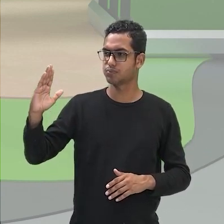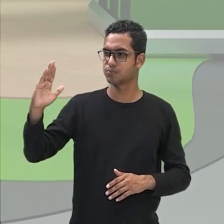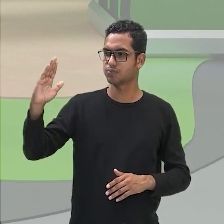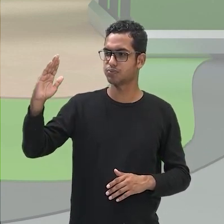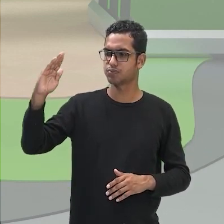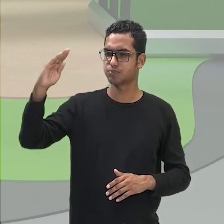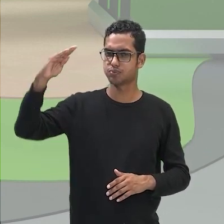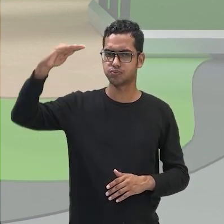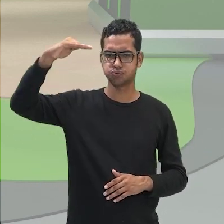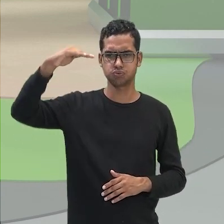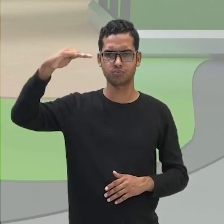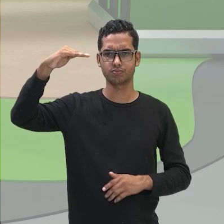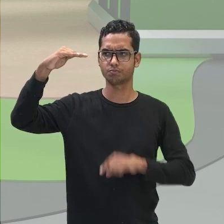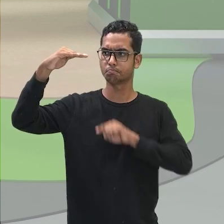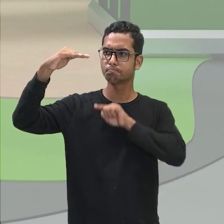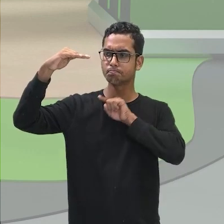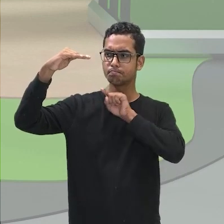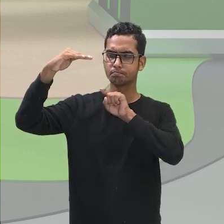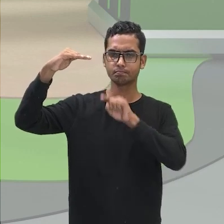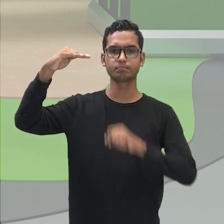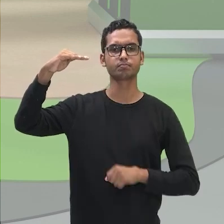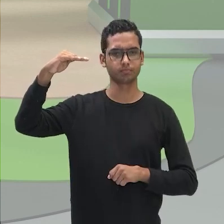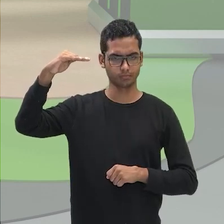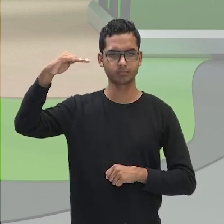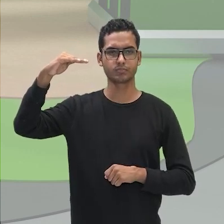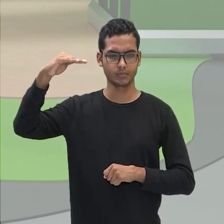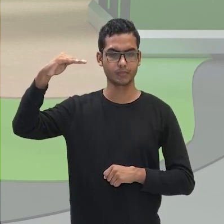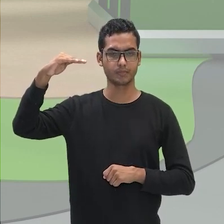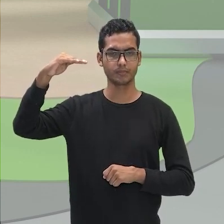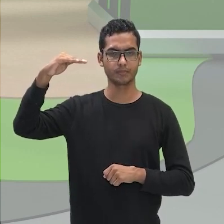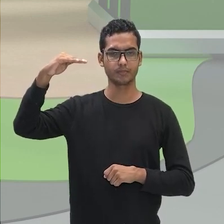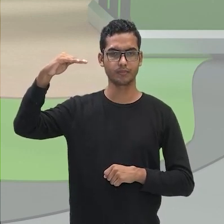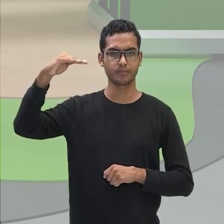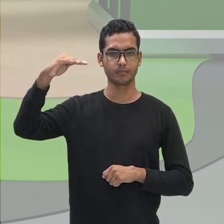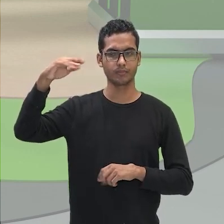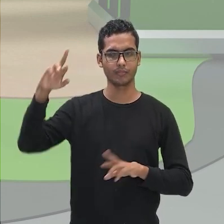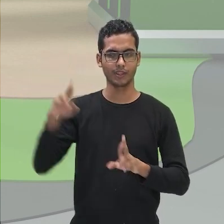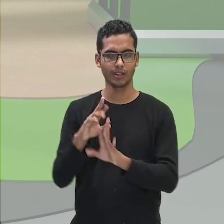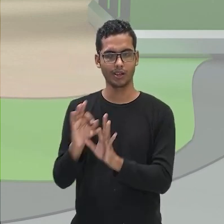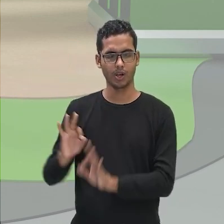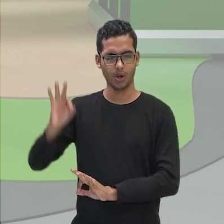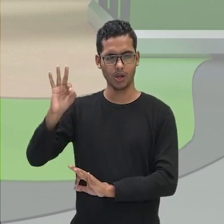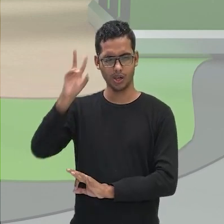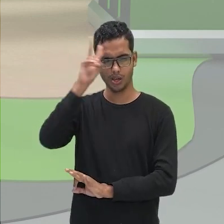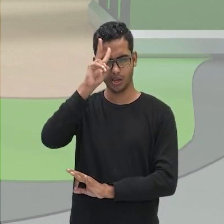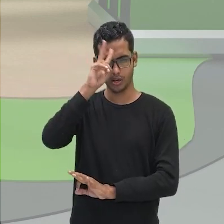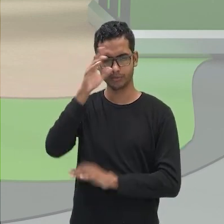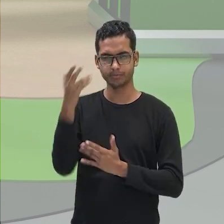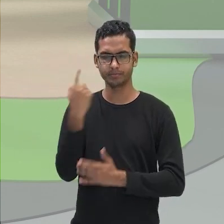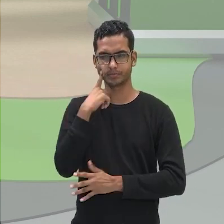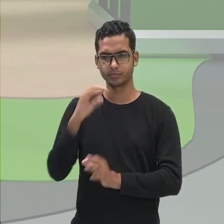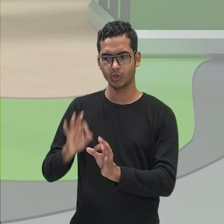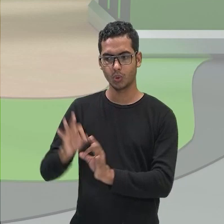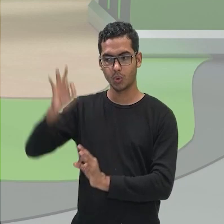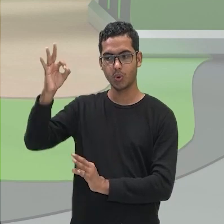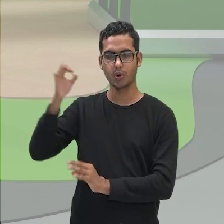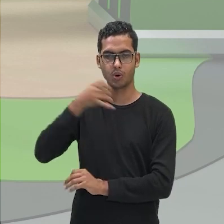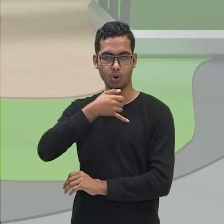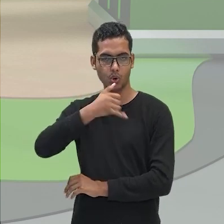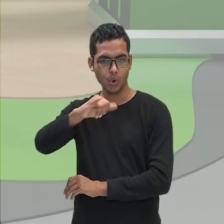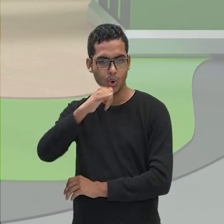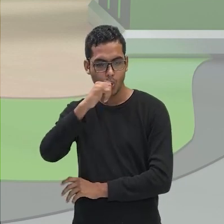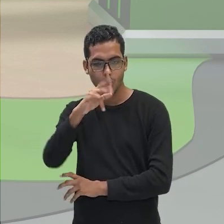energia potencial está mais elevada. Lembra que a gente falou que está relacionada com a altura também, né? Então ele tem uma certa energia potencial,